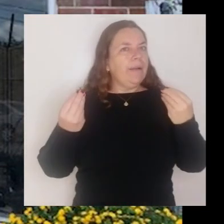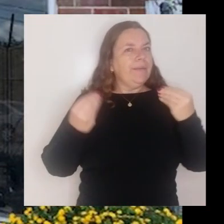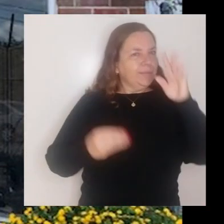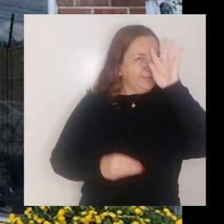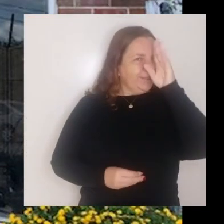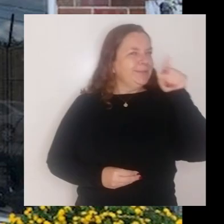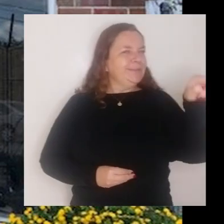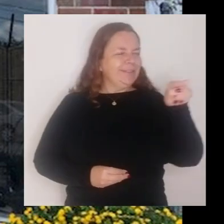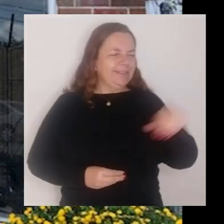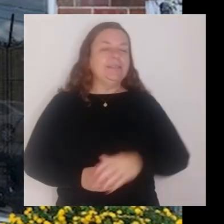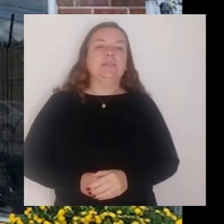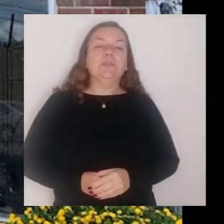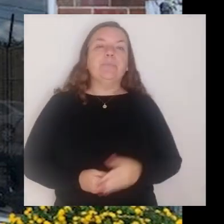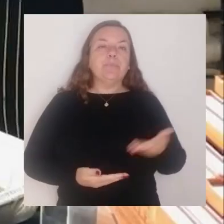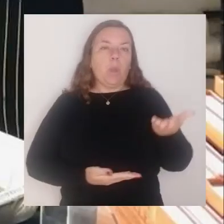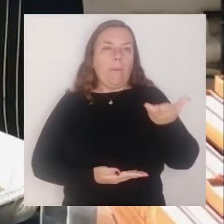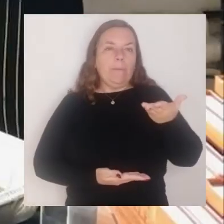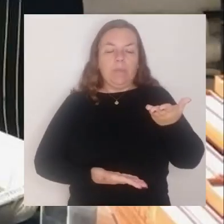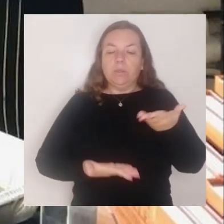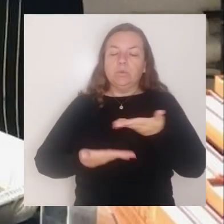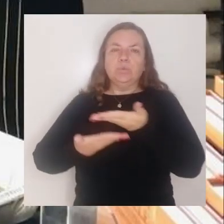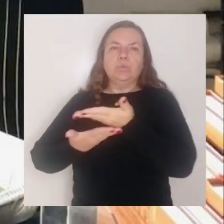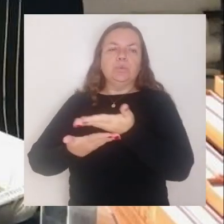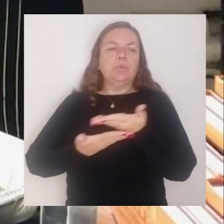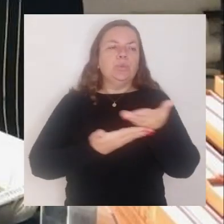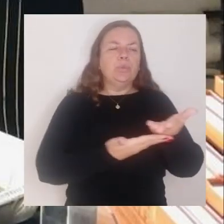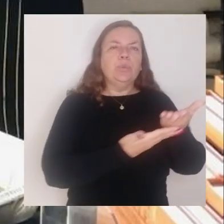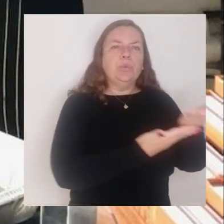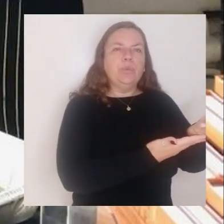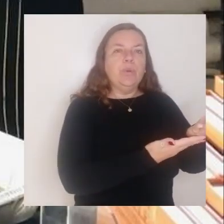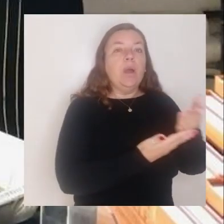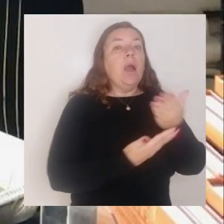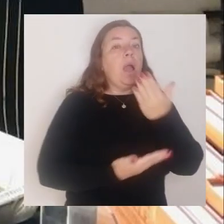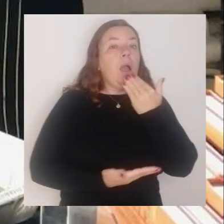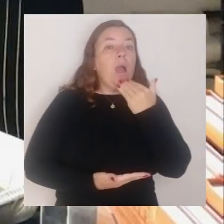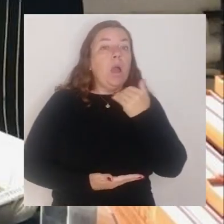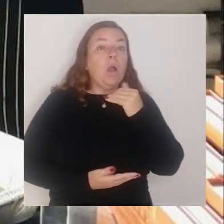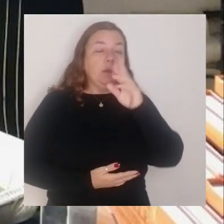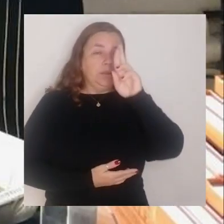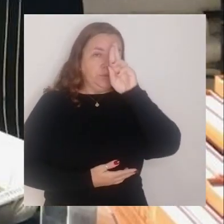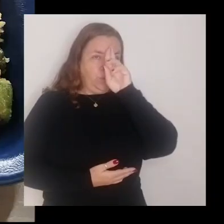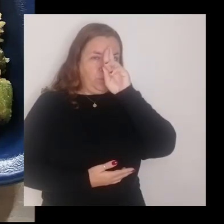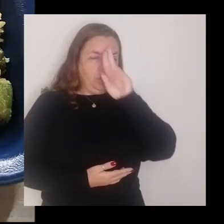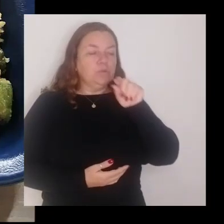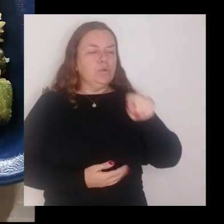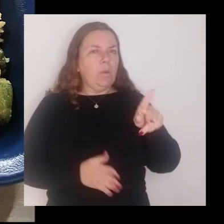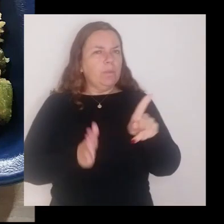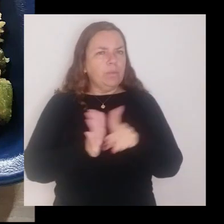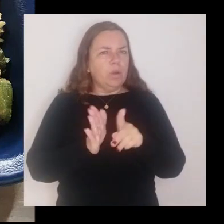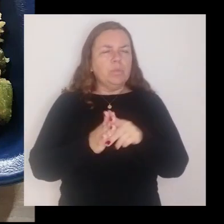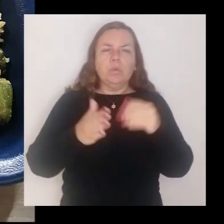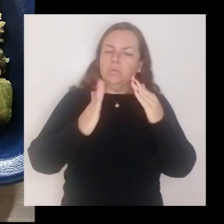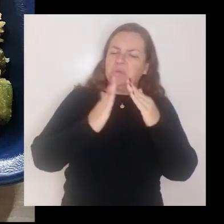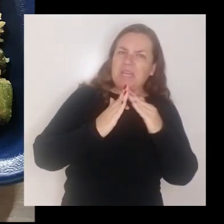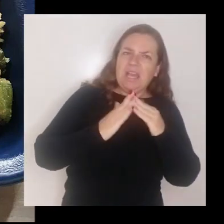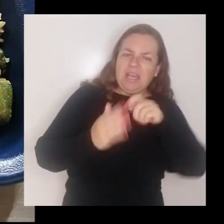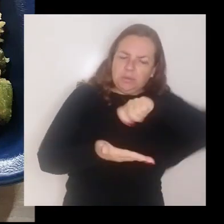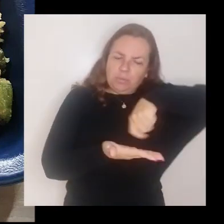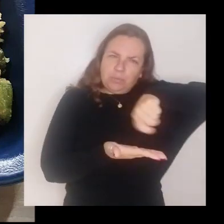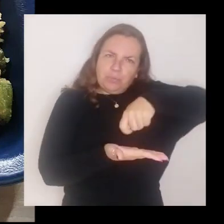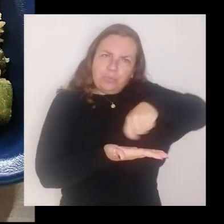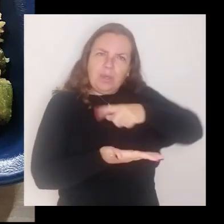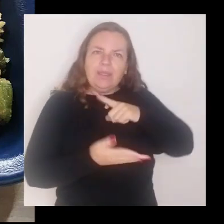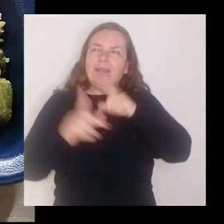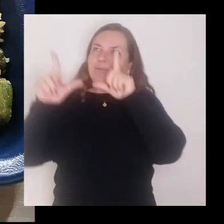que funciona esse rolê? Os pratos são servidos na hora do almoço, de terça a quinta-feira. São caseiros, variados e tem